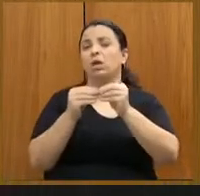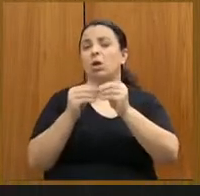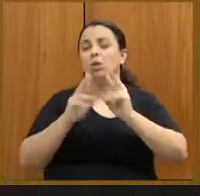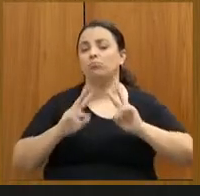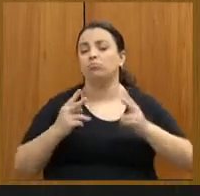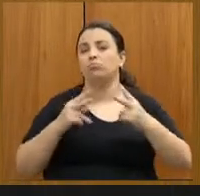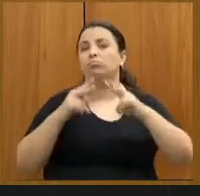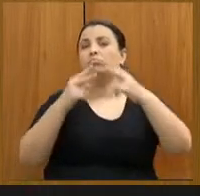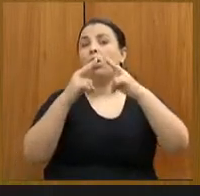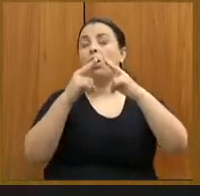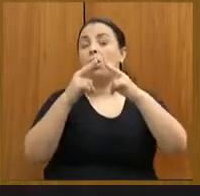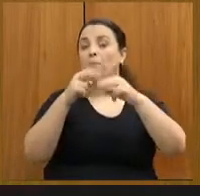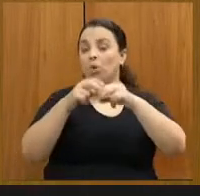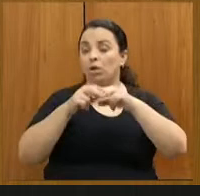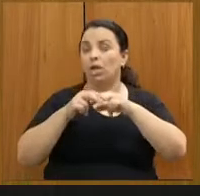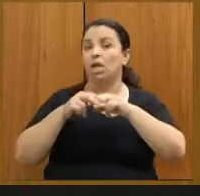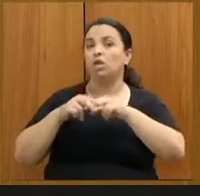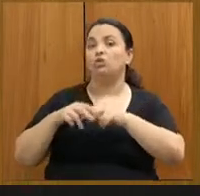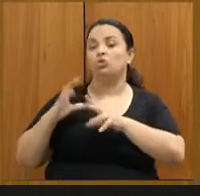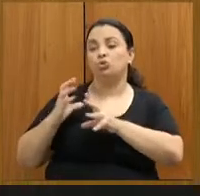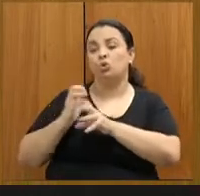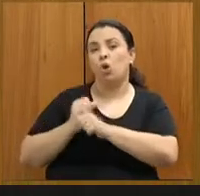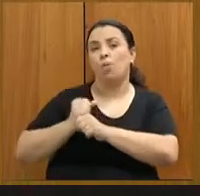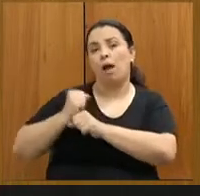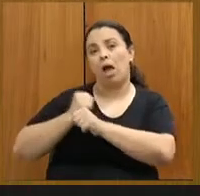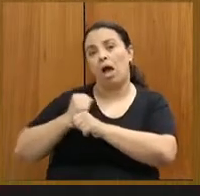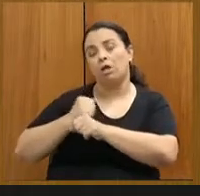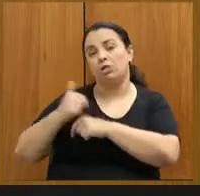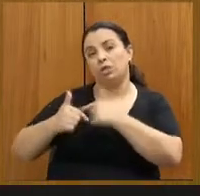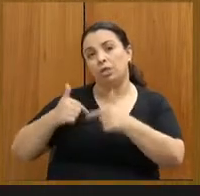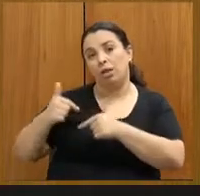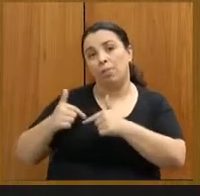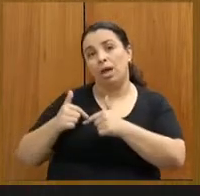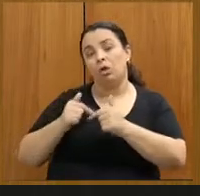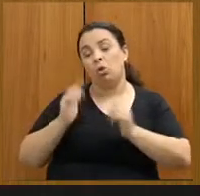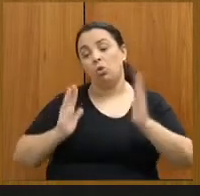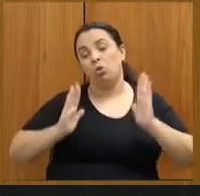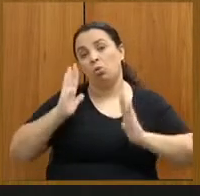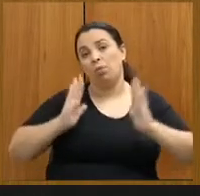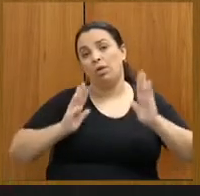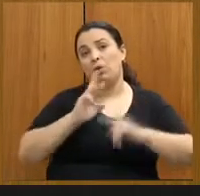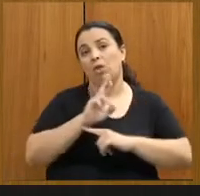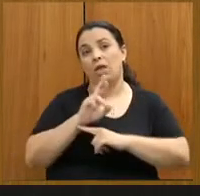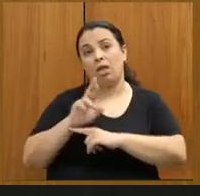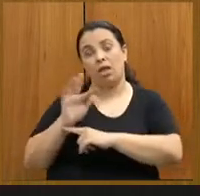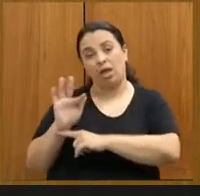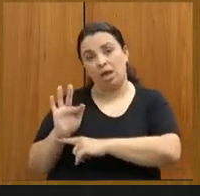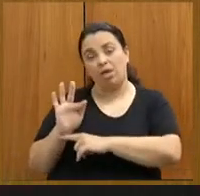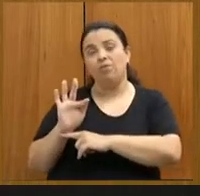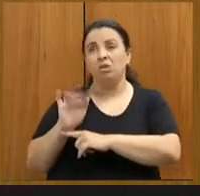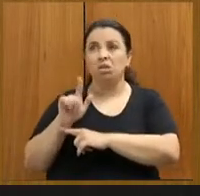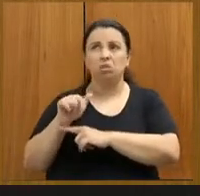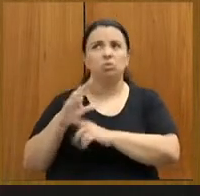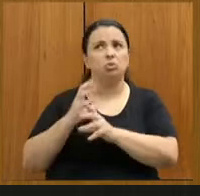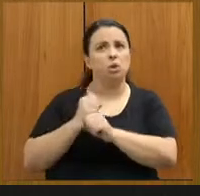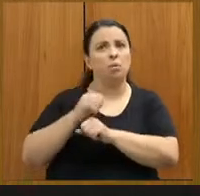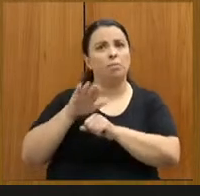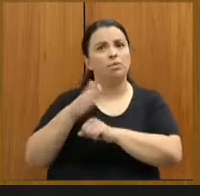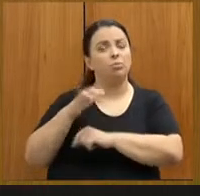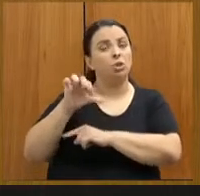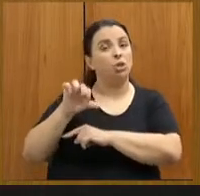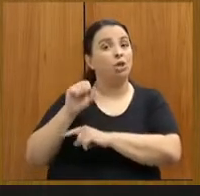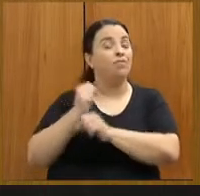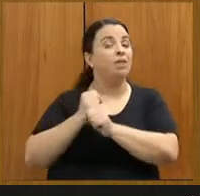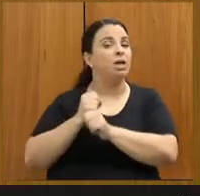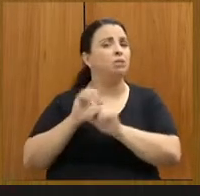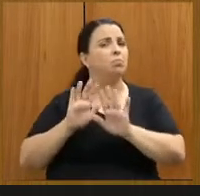serviço durante a duração do regime de recuperação fiscal que provavelmente seria de 9 anos mas